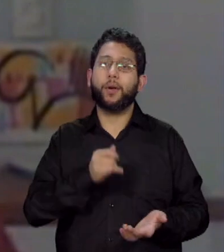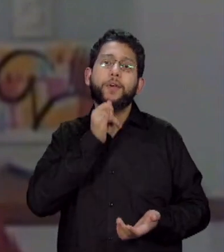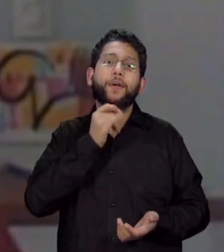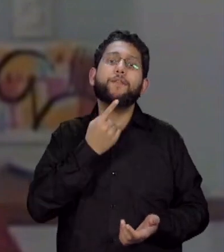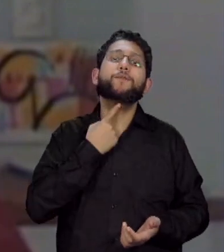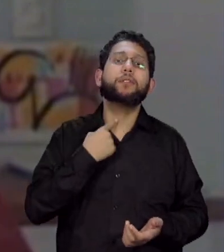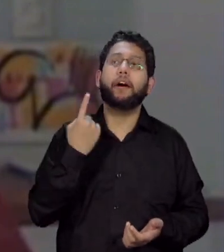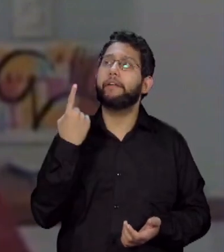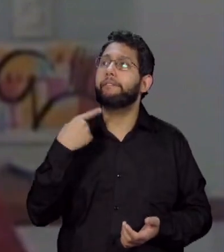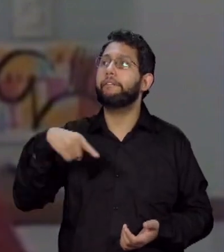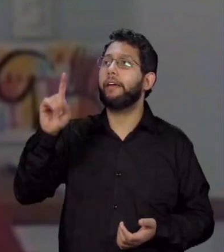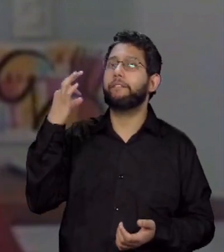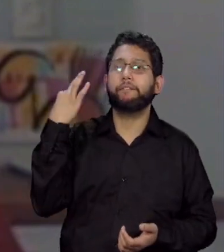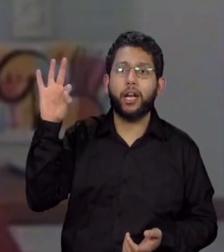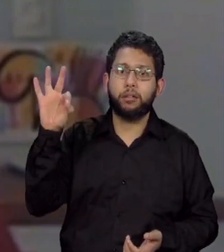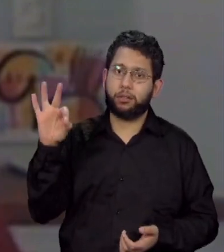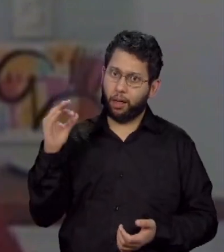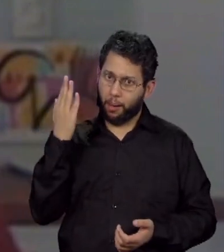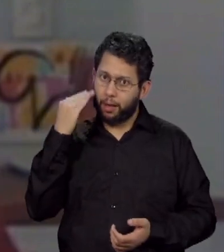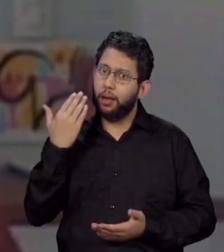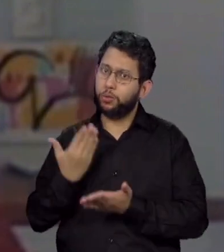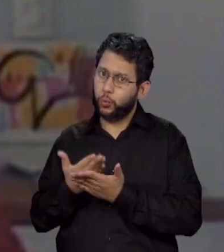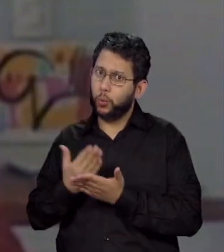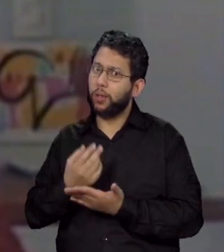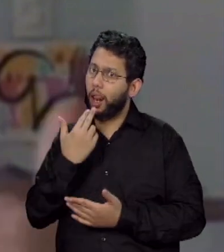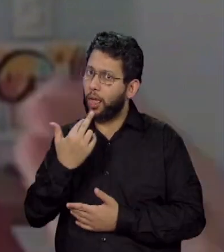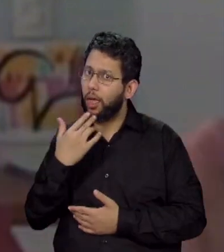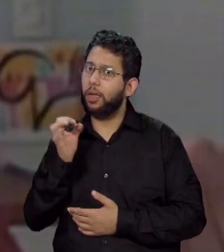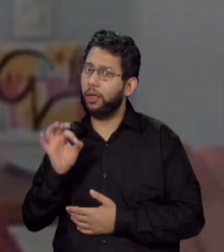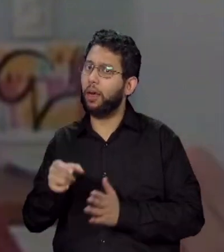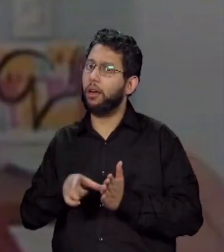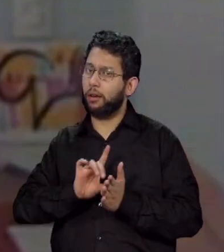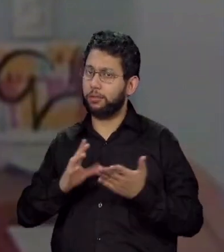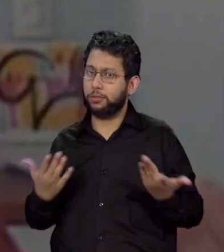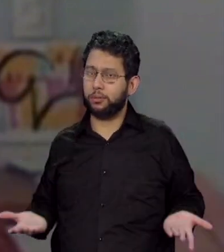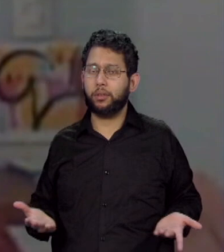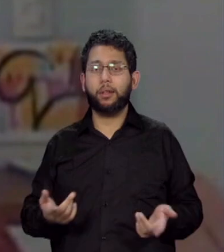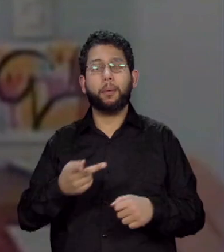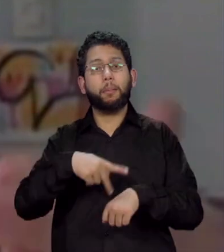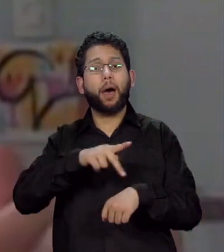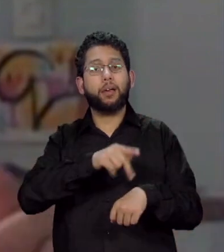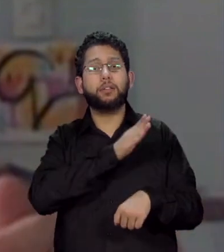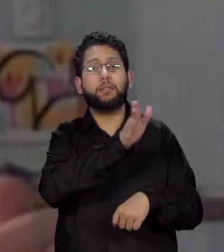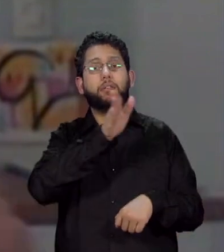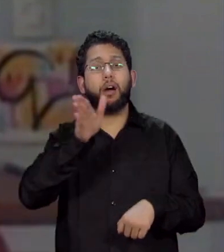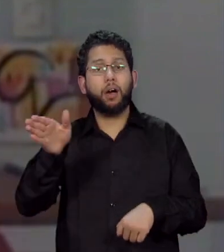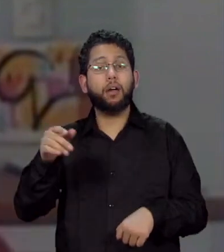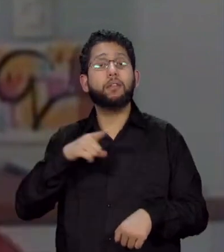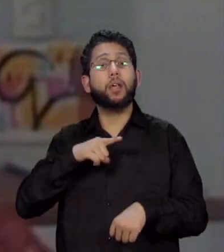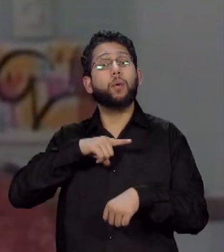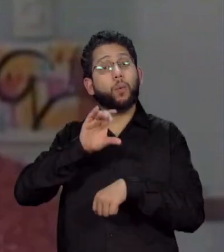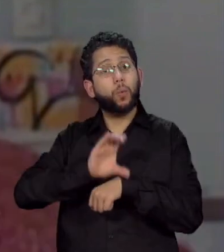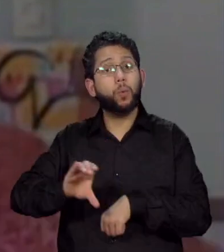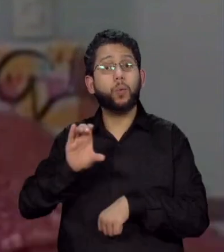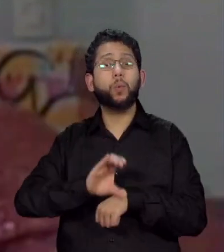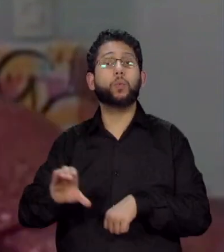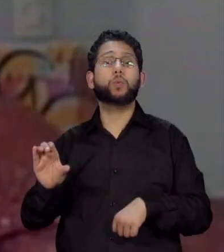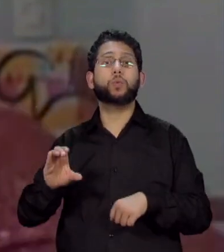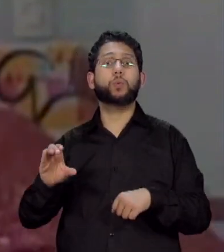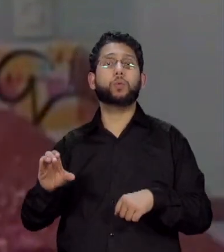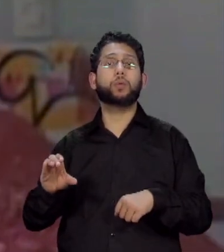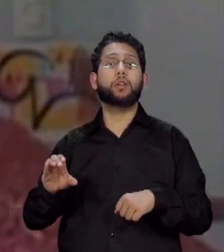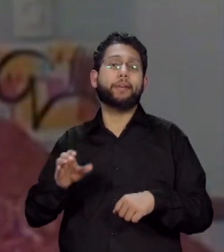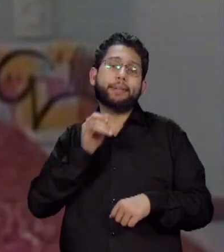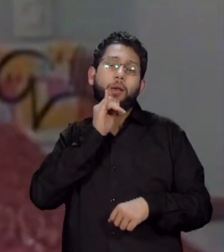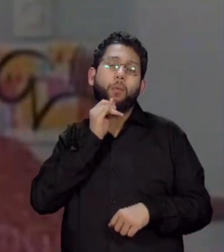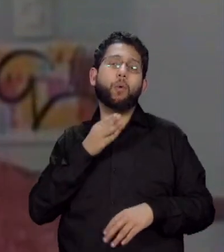um curso na França, você vai ter que dominar o francês. Em muitos outros países tem cursos internacionais, então eu